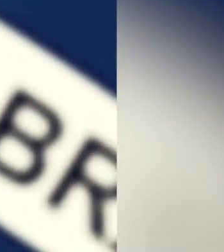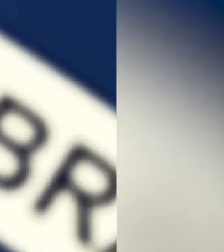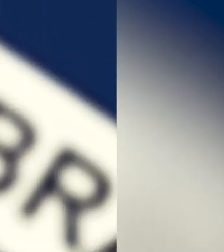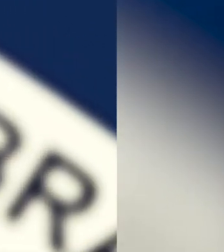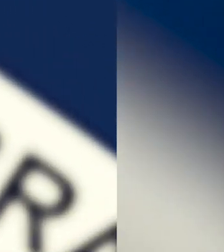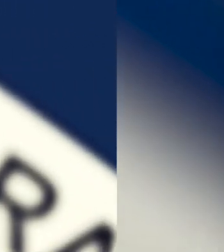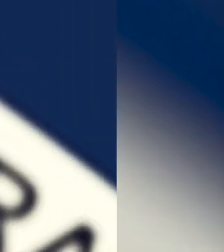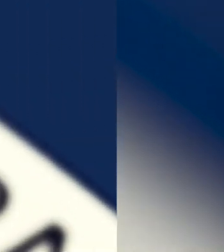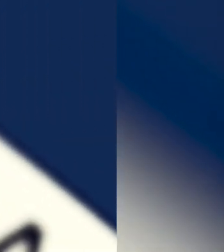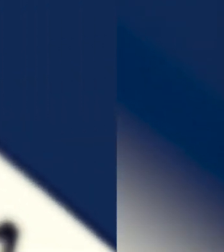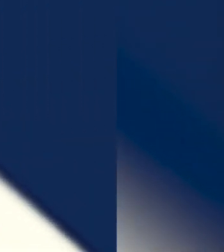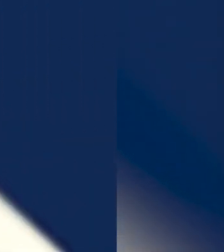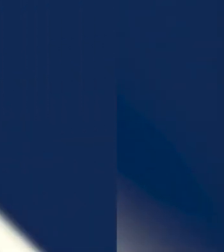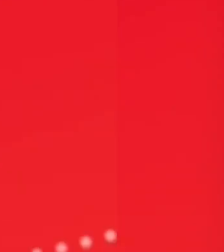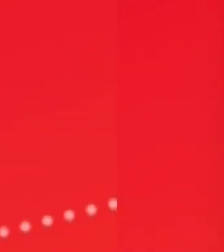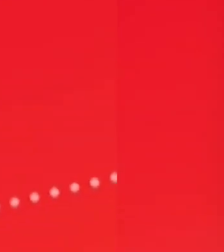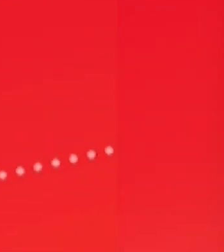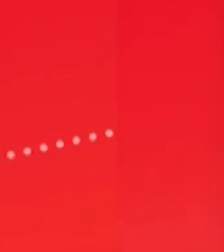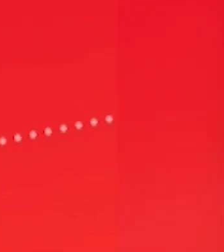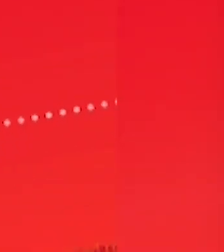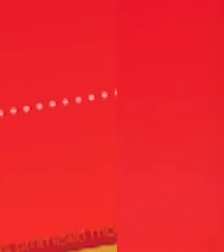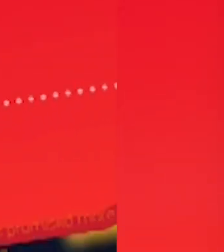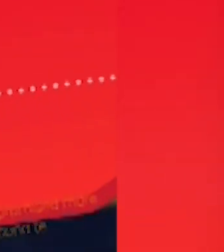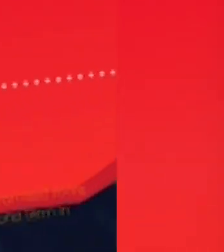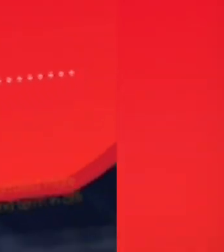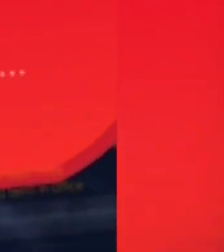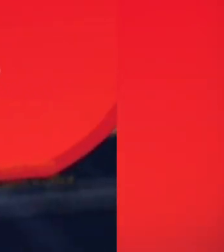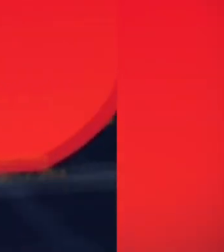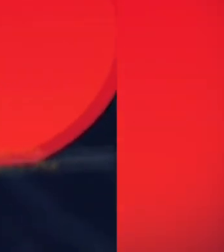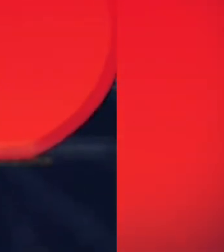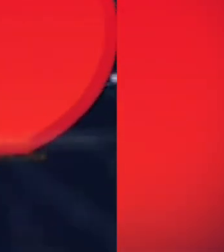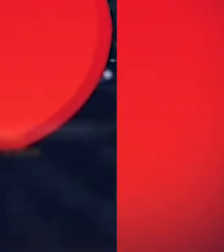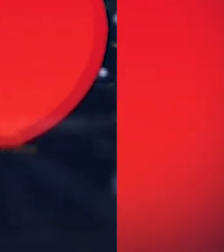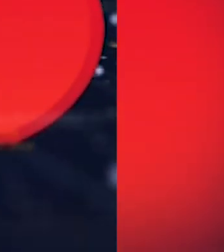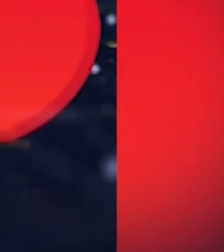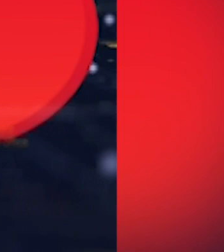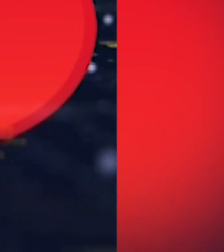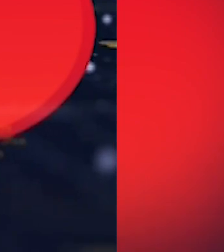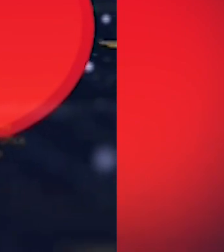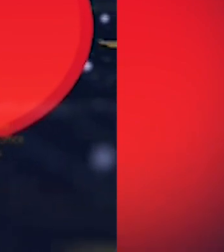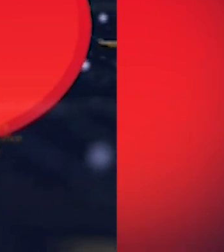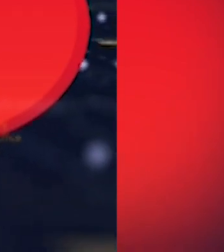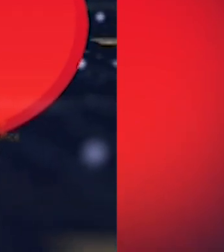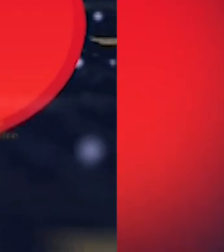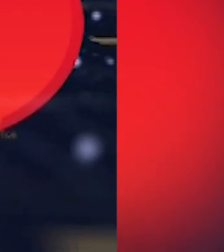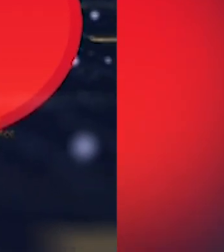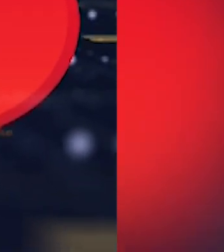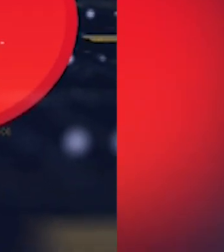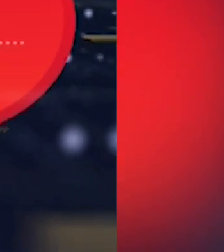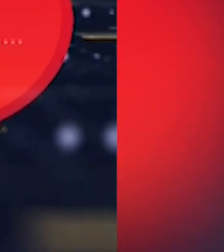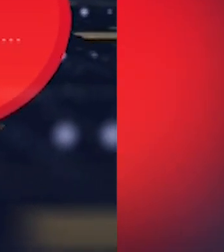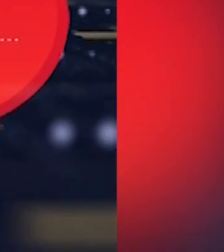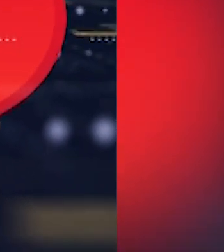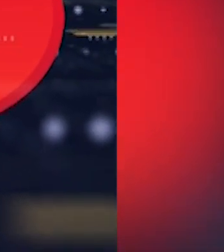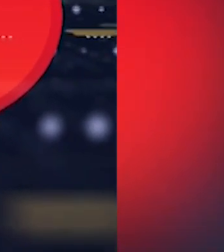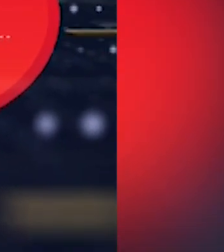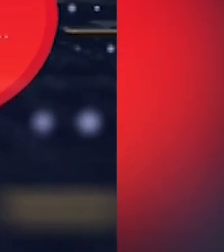e